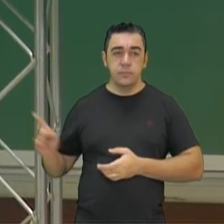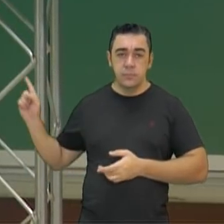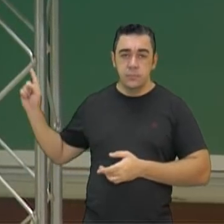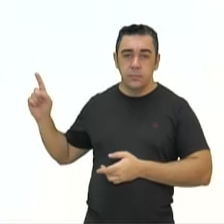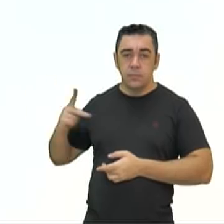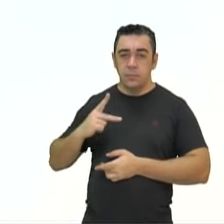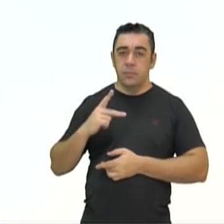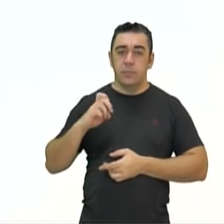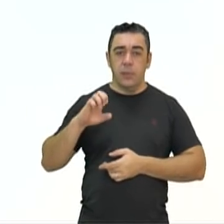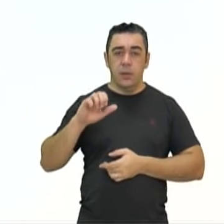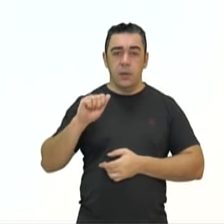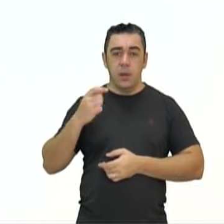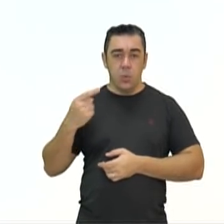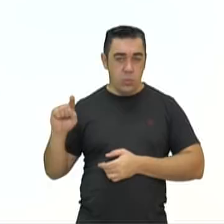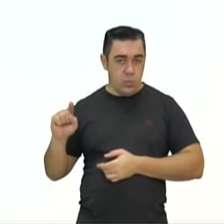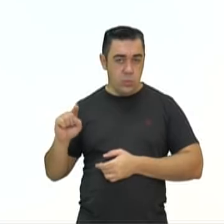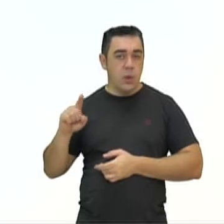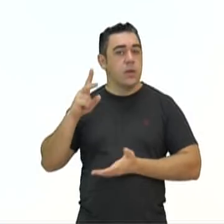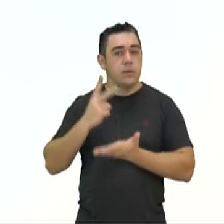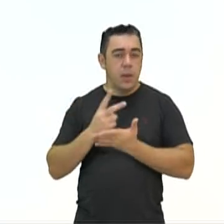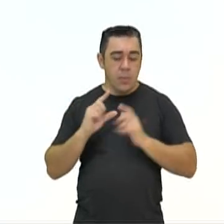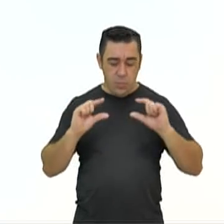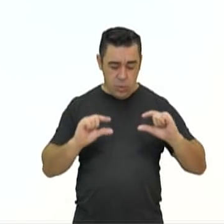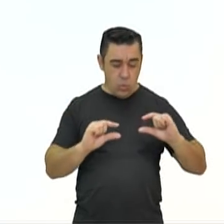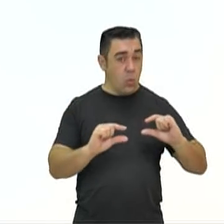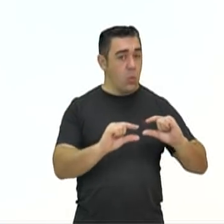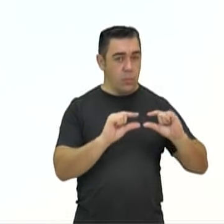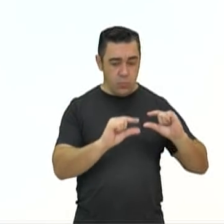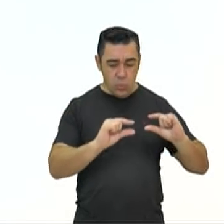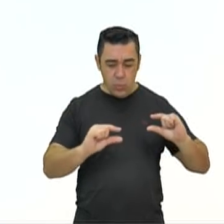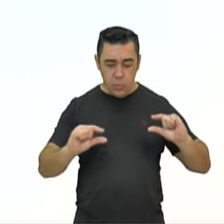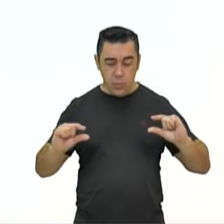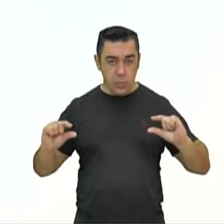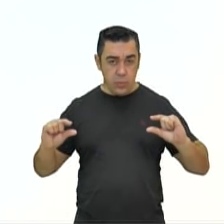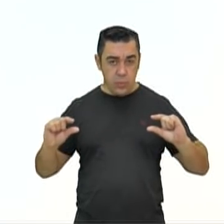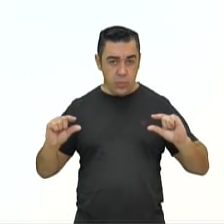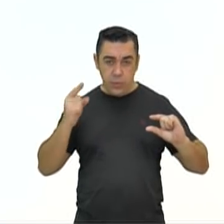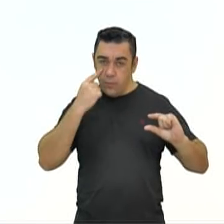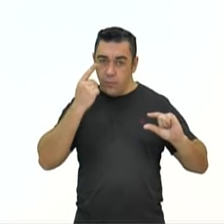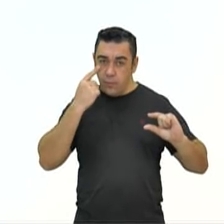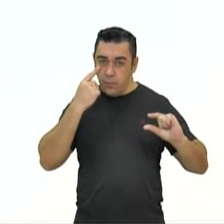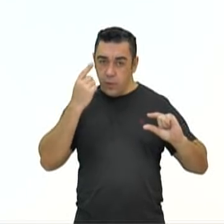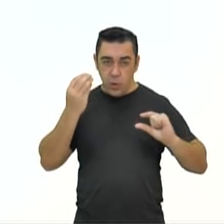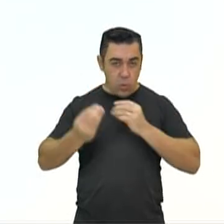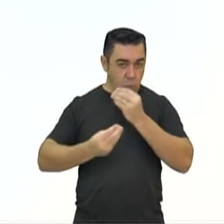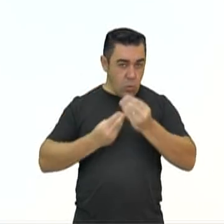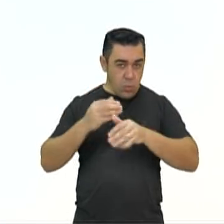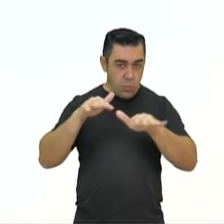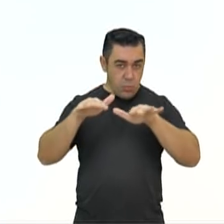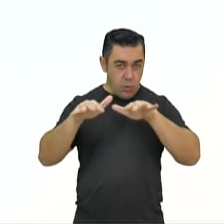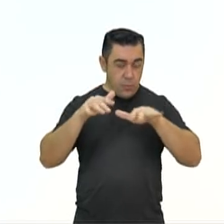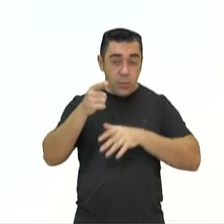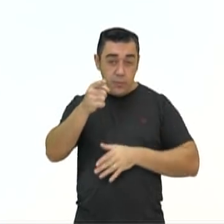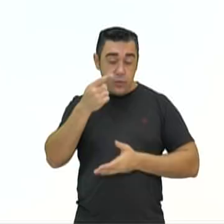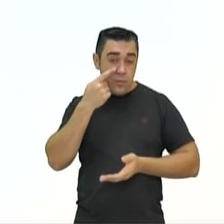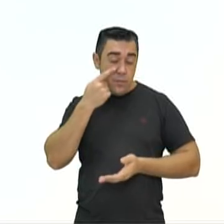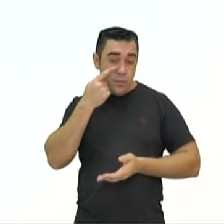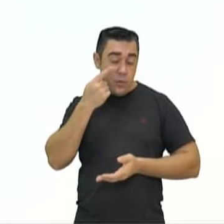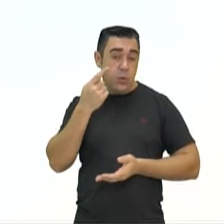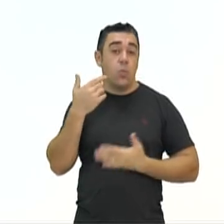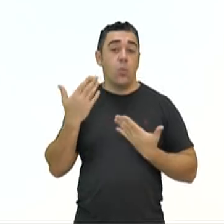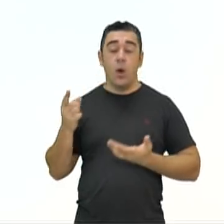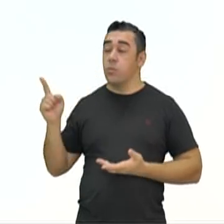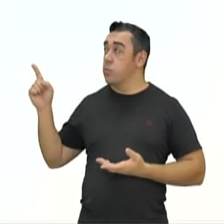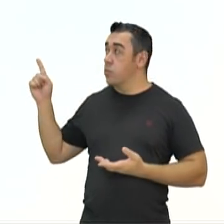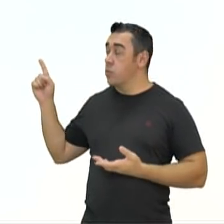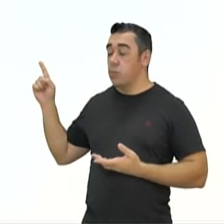peão, normalmente era o menorzinho do jogo, né? Então nós vamos ver para frente lá como ele se movimenta, mas é só para você ver qual que é o